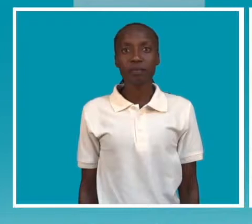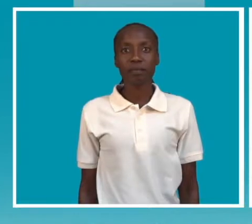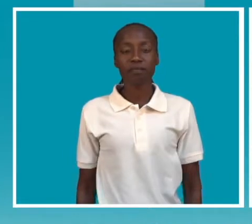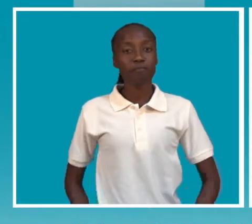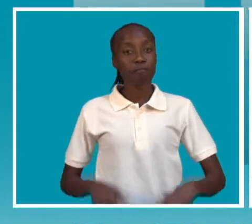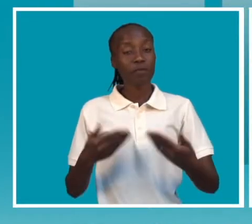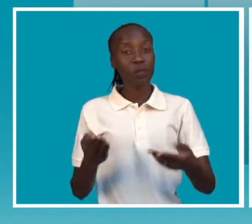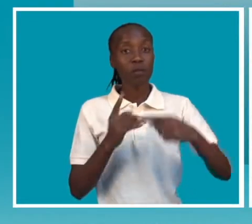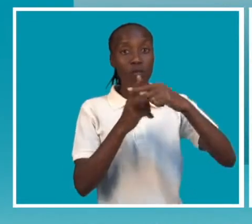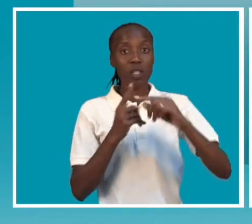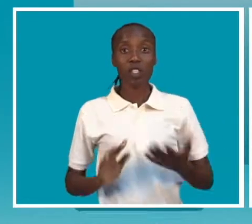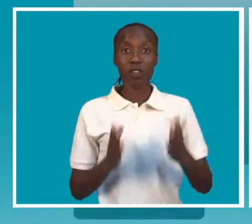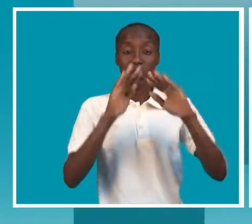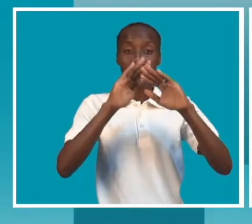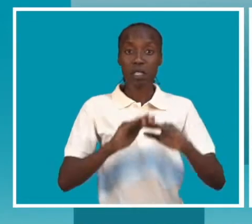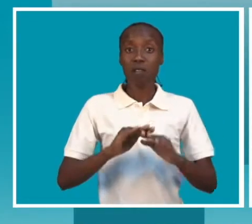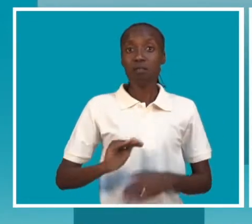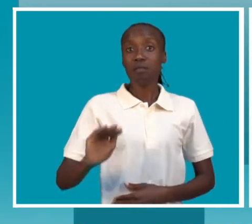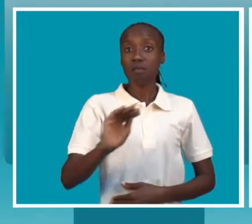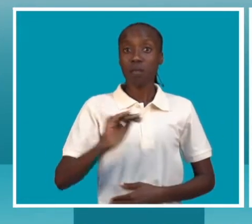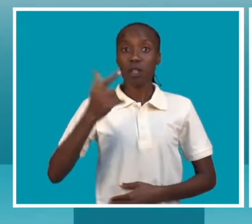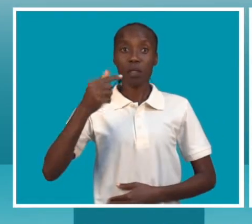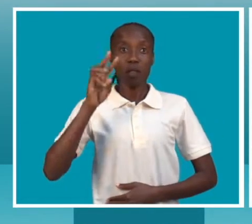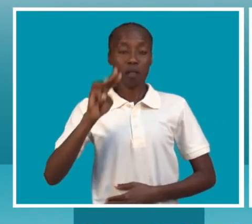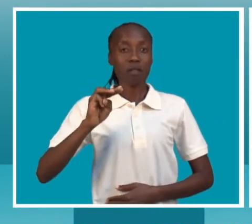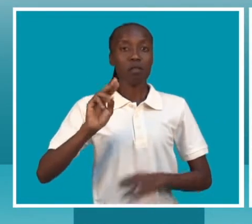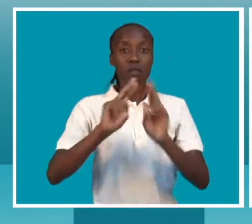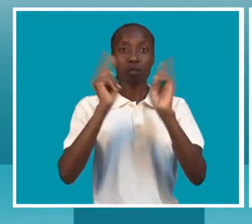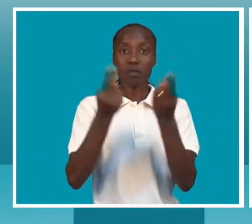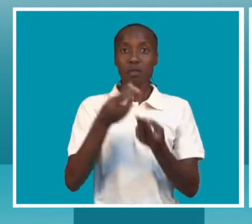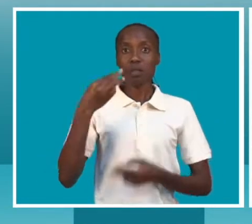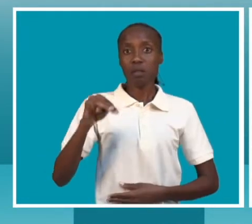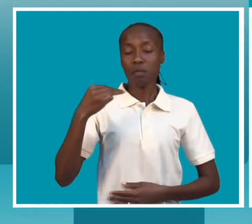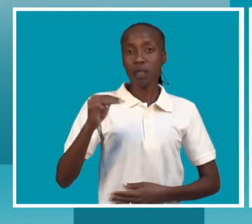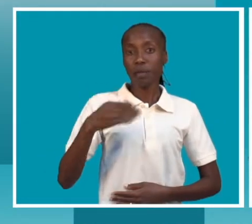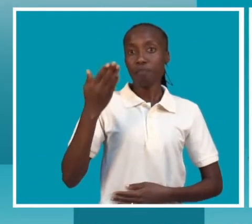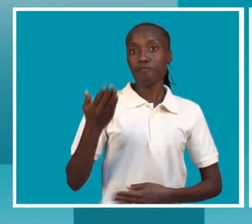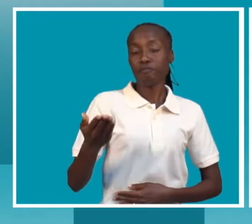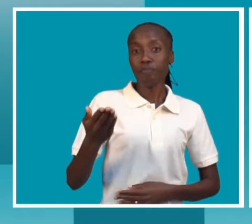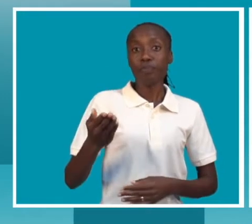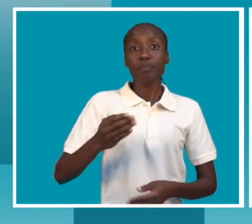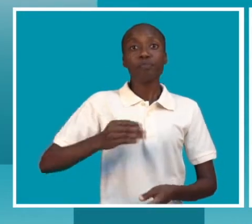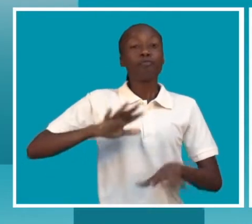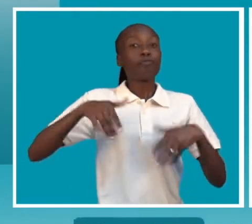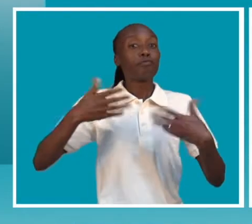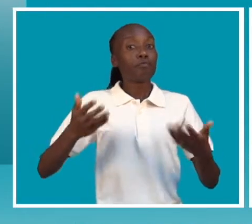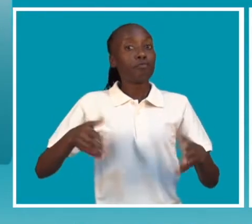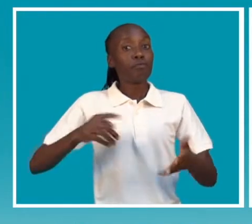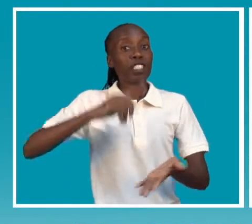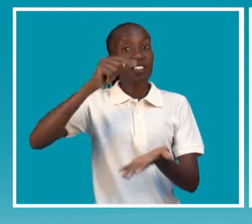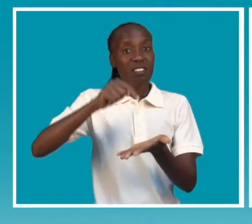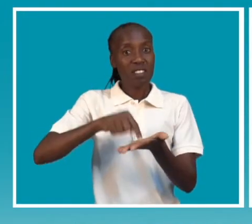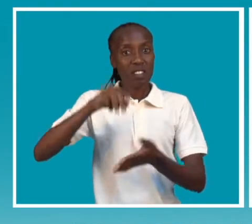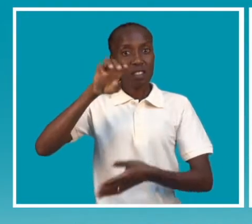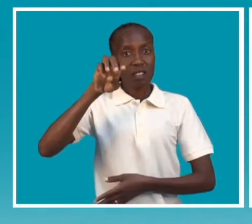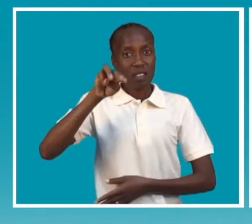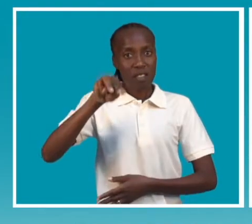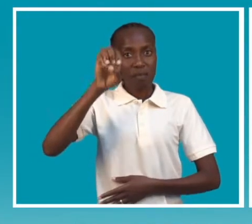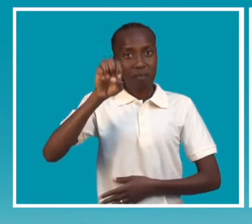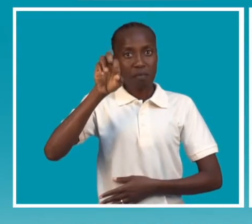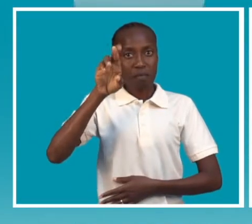Hoje mais vida está na zona do T3, no município de Amatola, mas concretamente no centro de